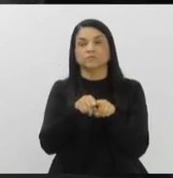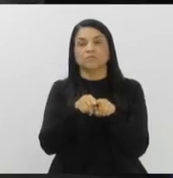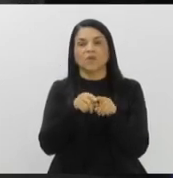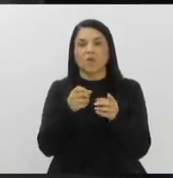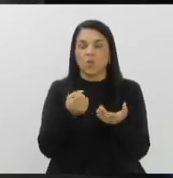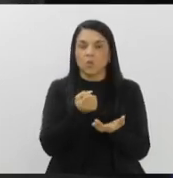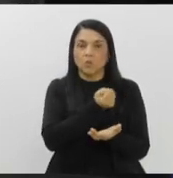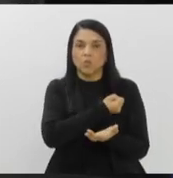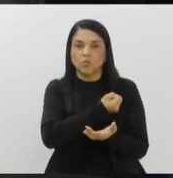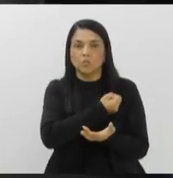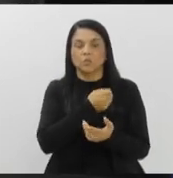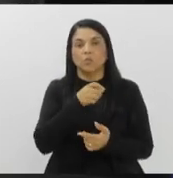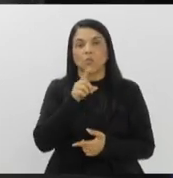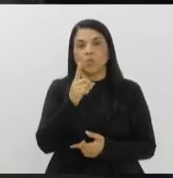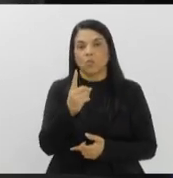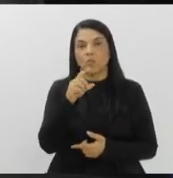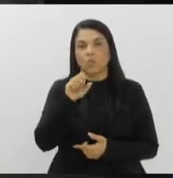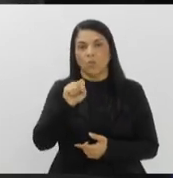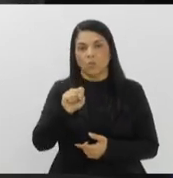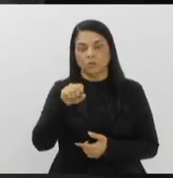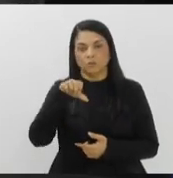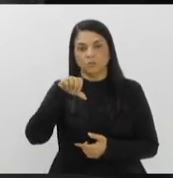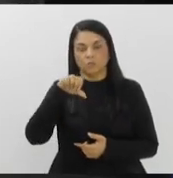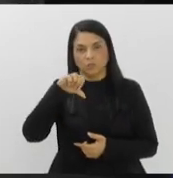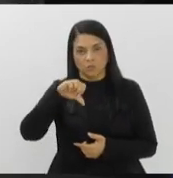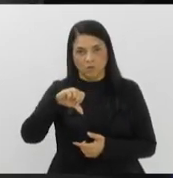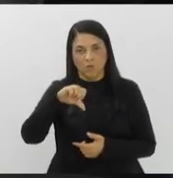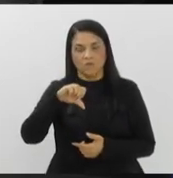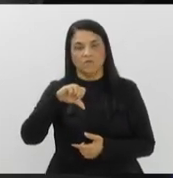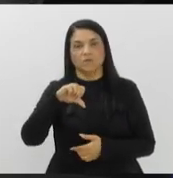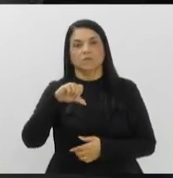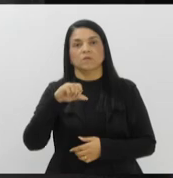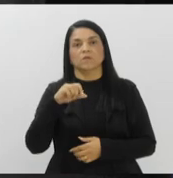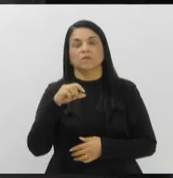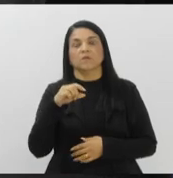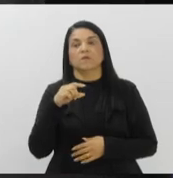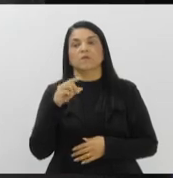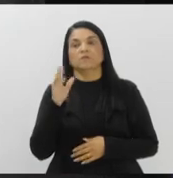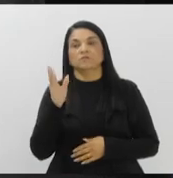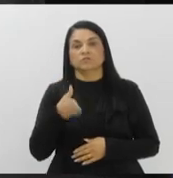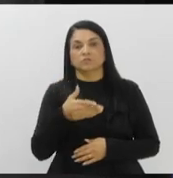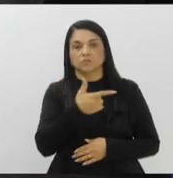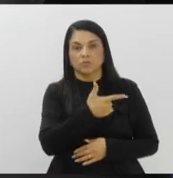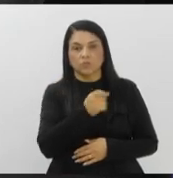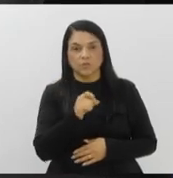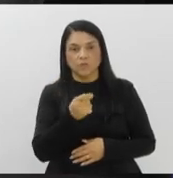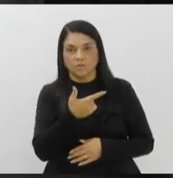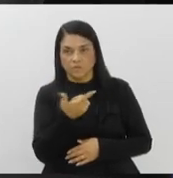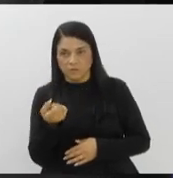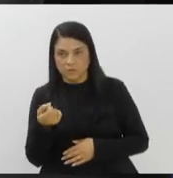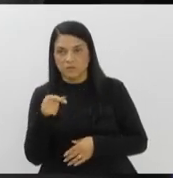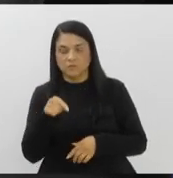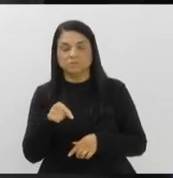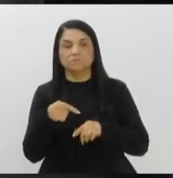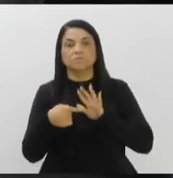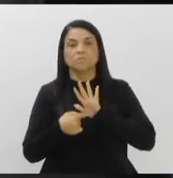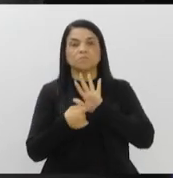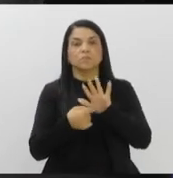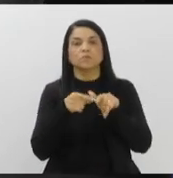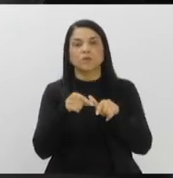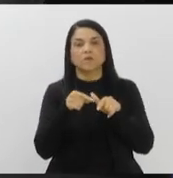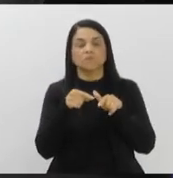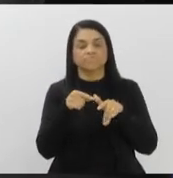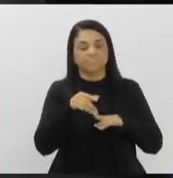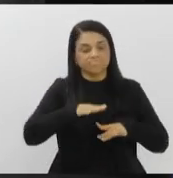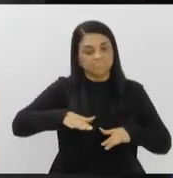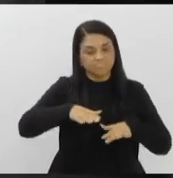cumprido, 1897361 de 2020. Essa nota técnica argumenta sobre a questão dos territórios,